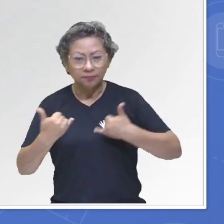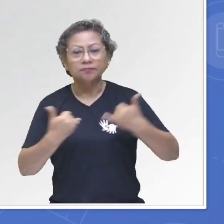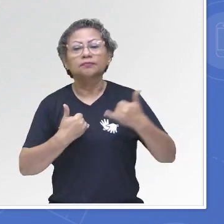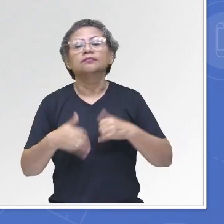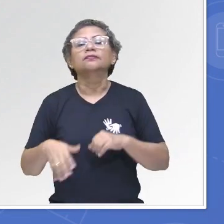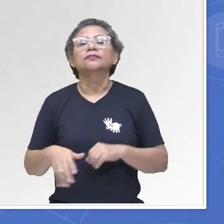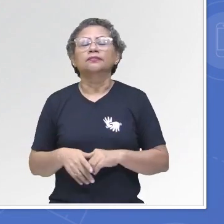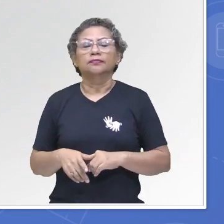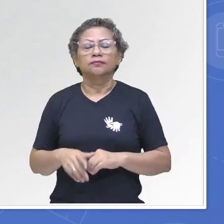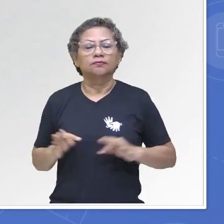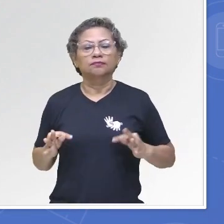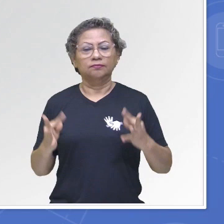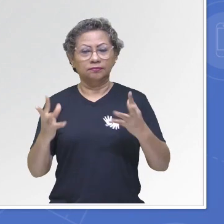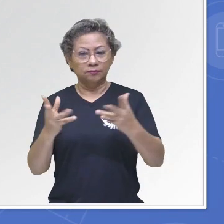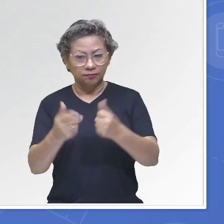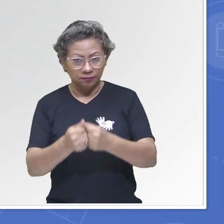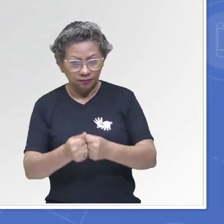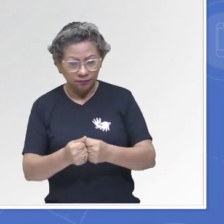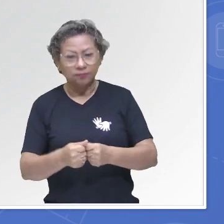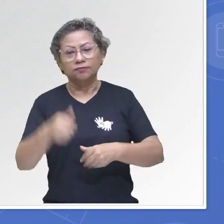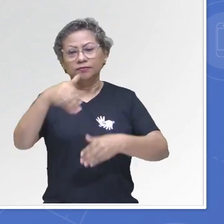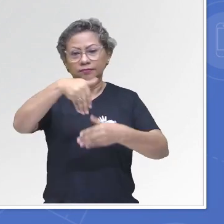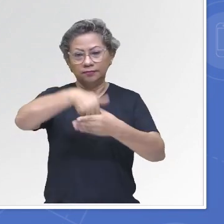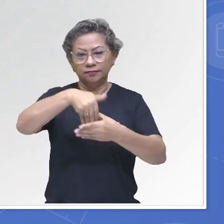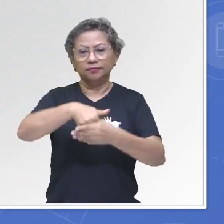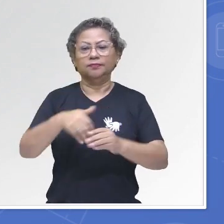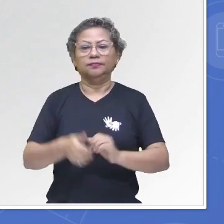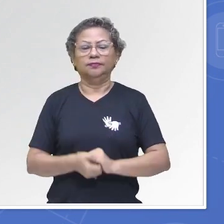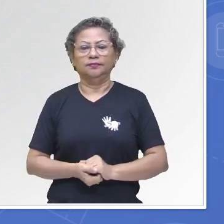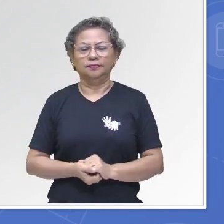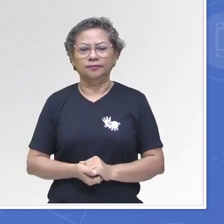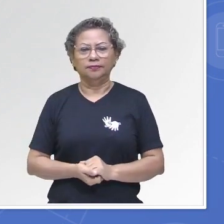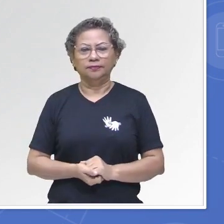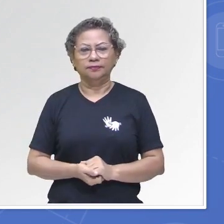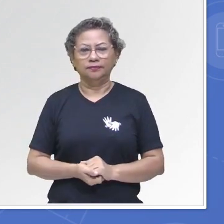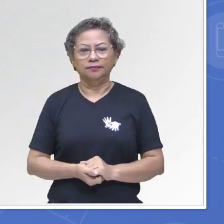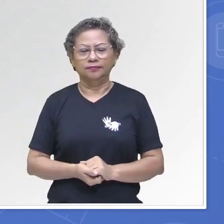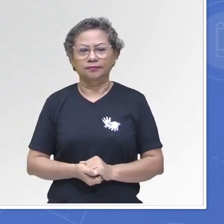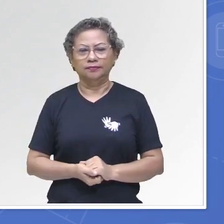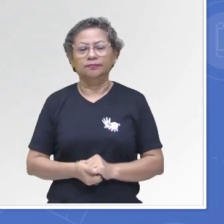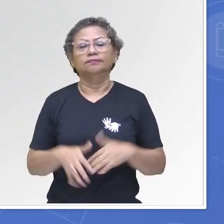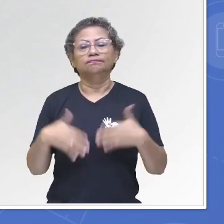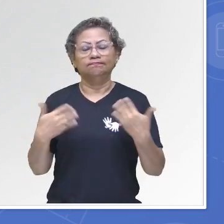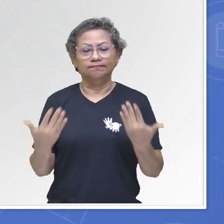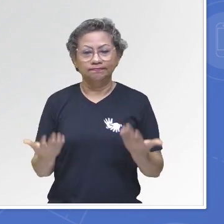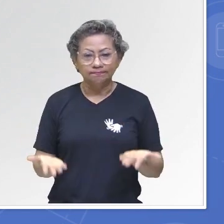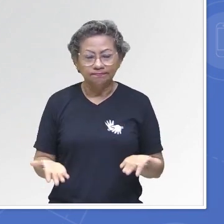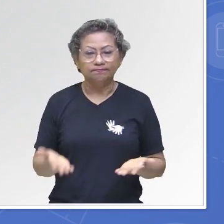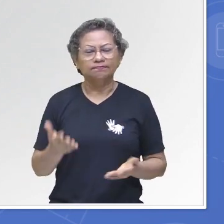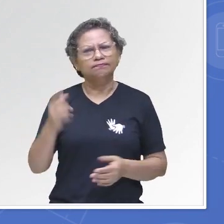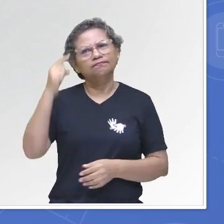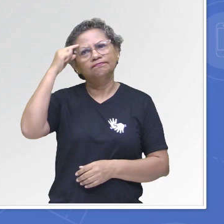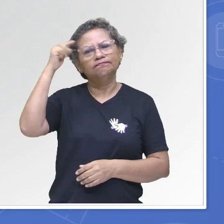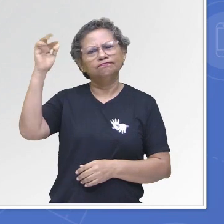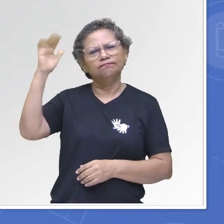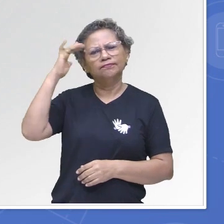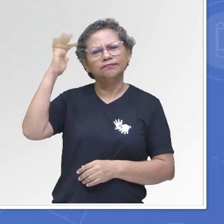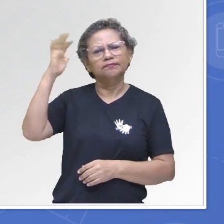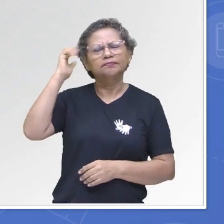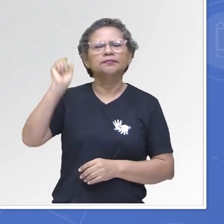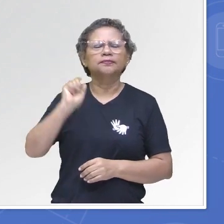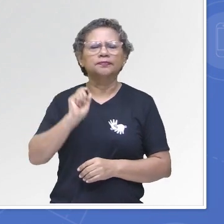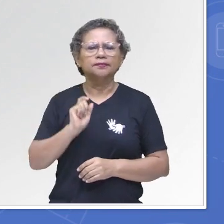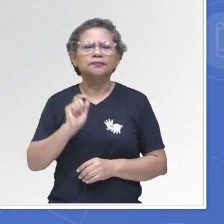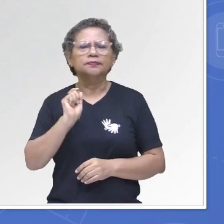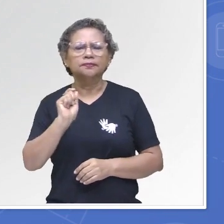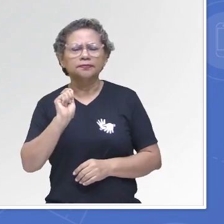de uma pesquisa eleitoral, não é? Então, olha só, a gente tem assim uma ideia, né? Depois que